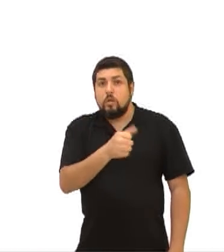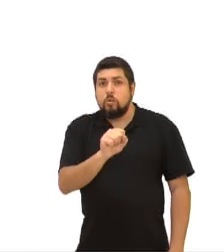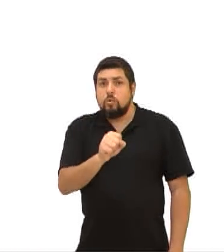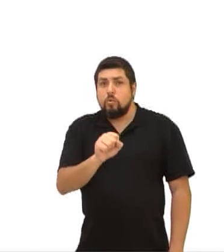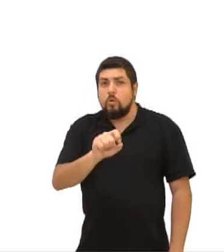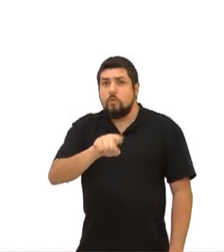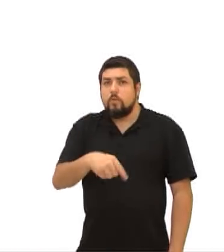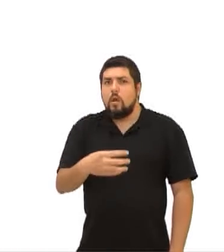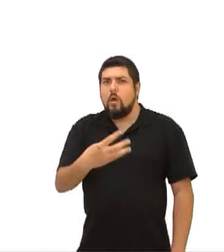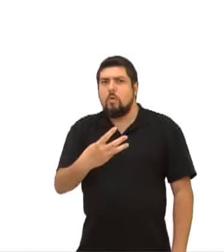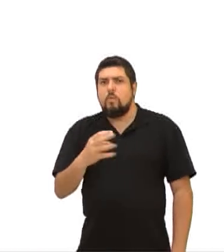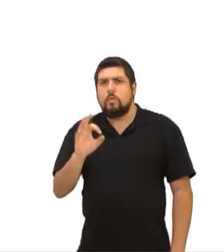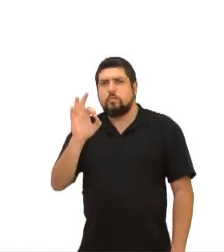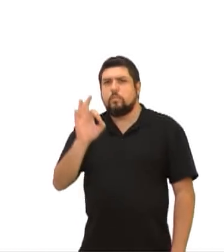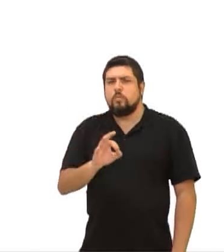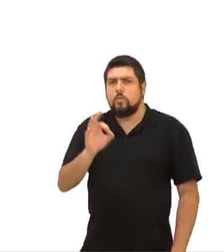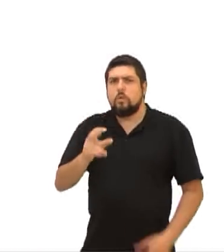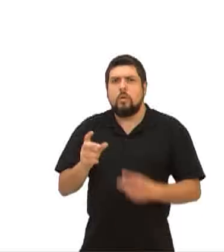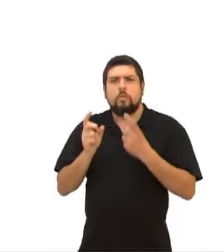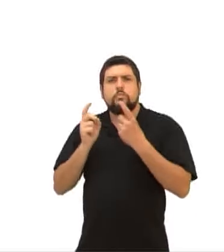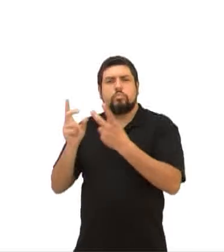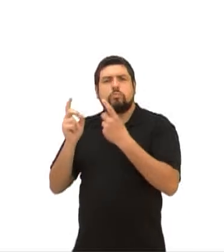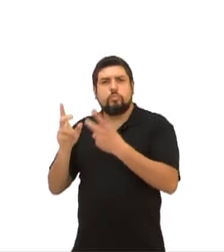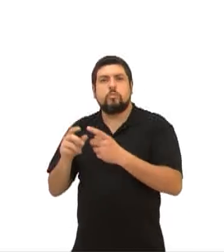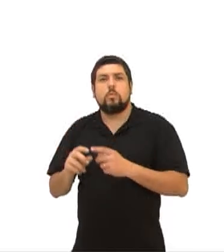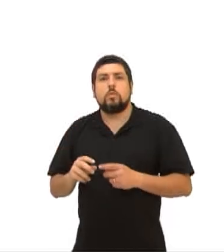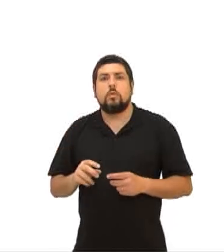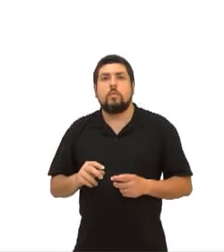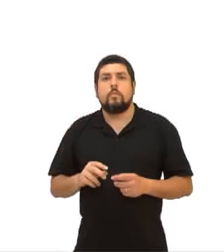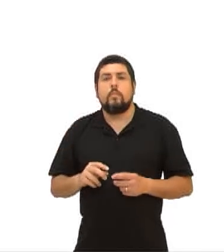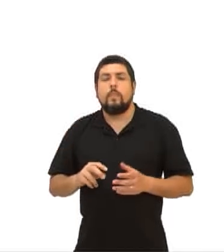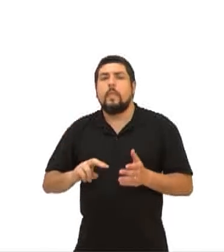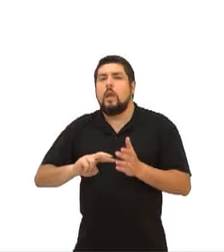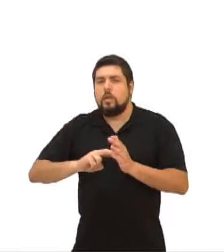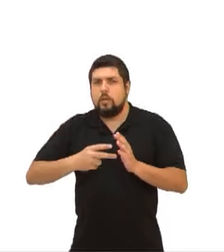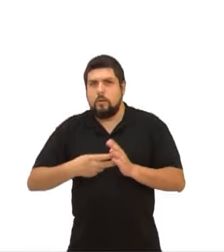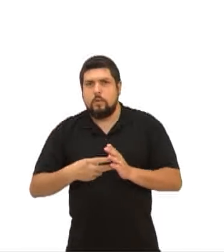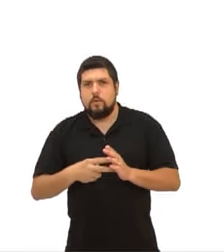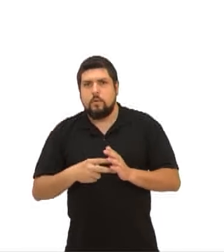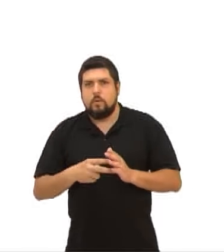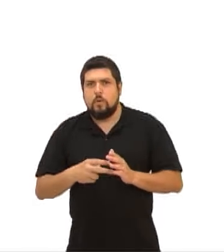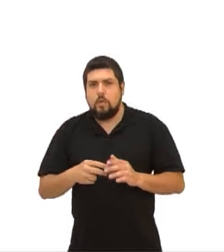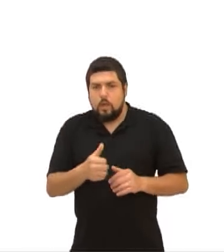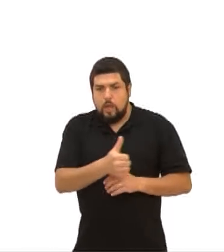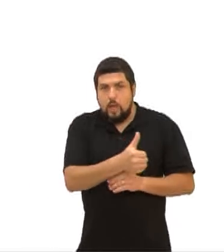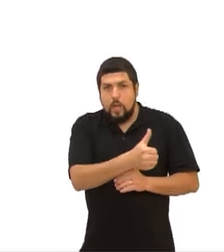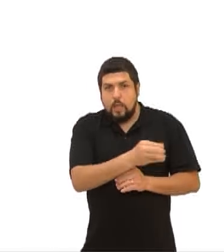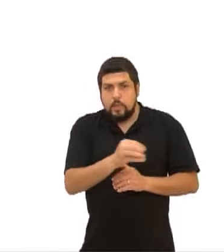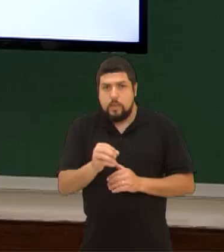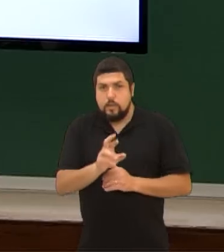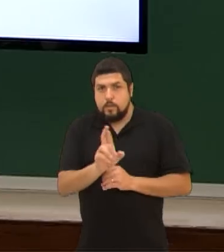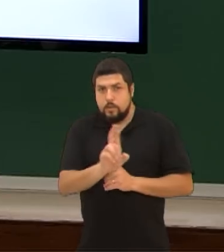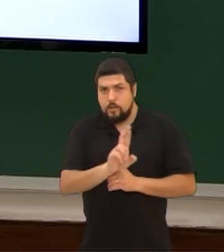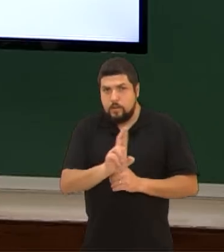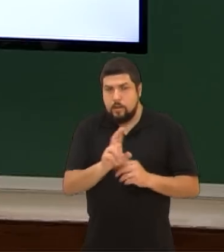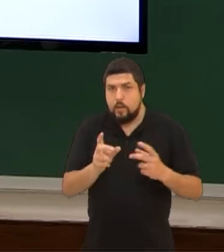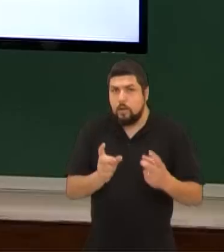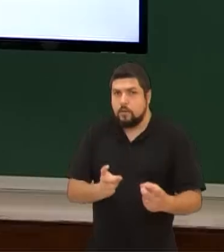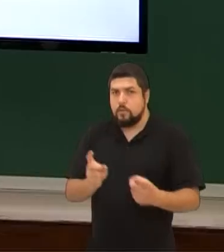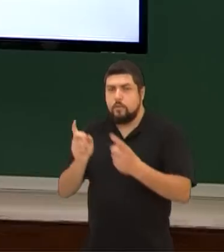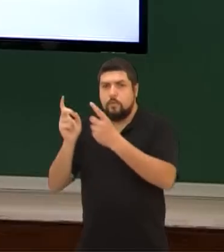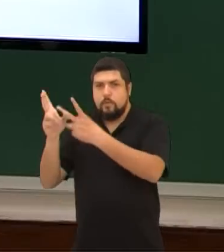18,4% das nossas exportações. Isso significa que, de cada R$100 que o Brasil vendia para o mercado